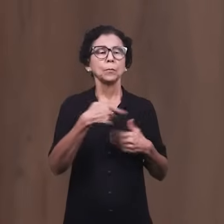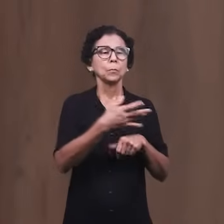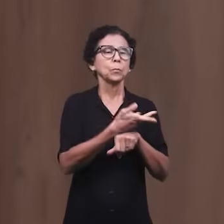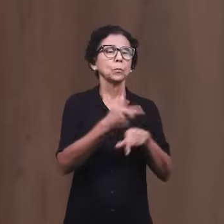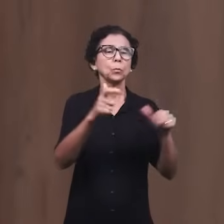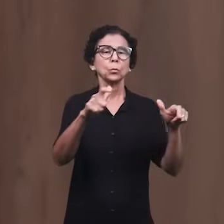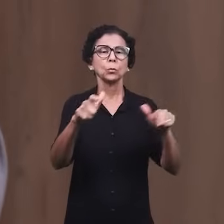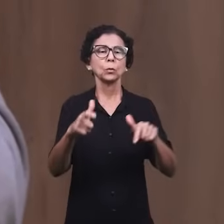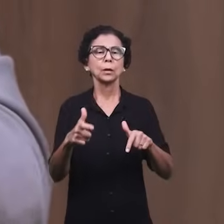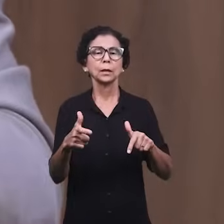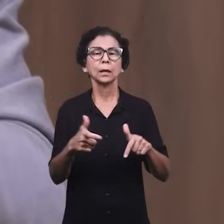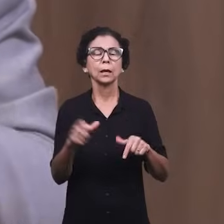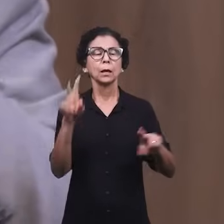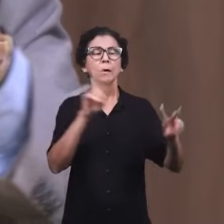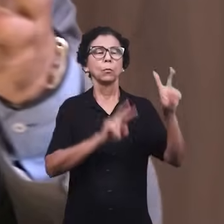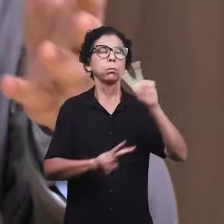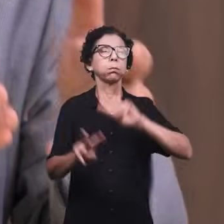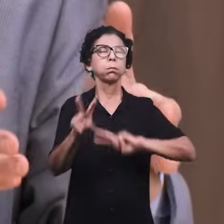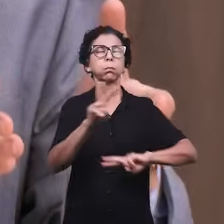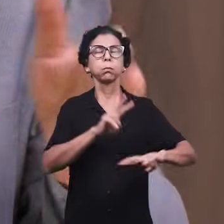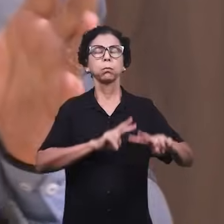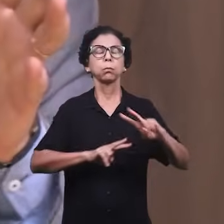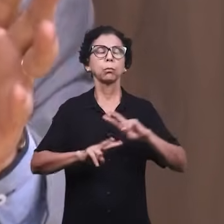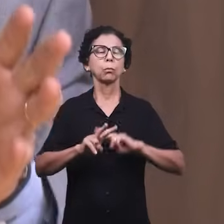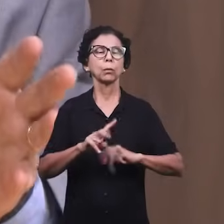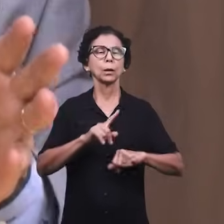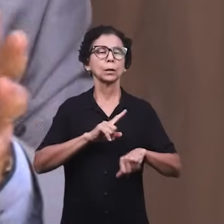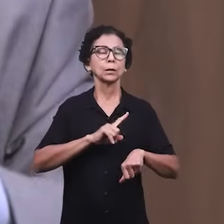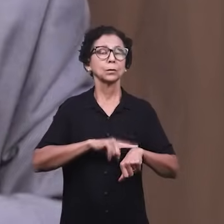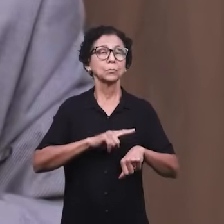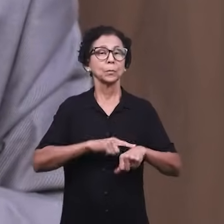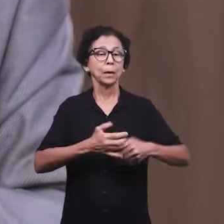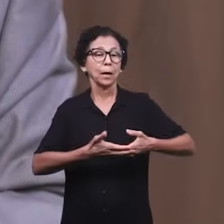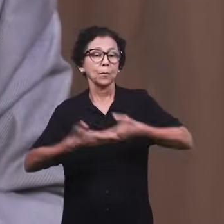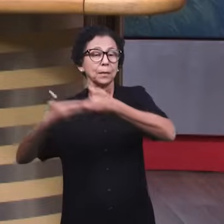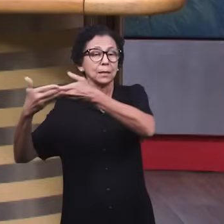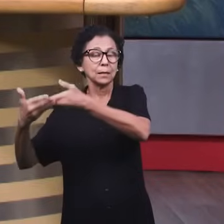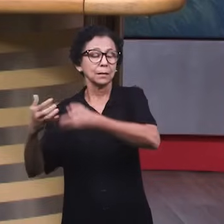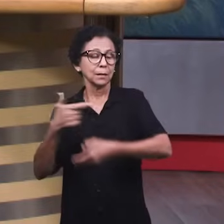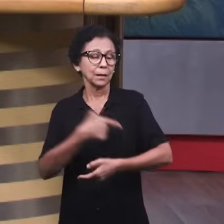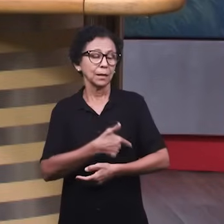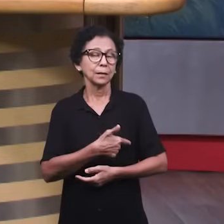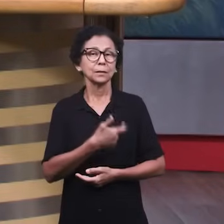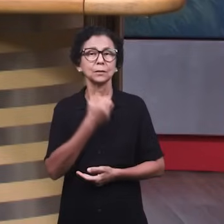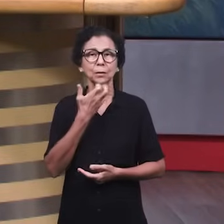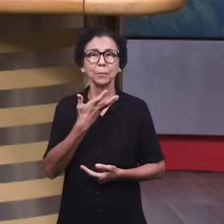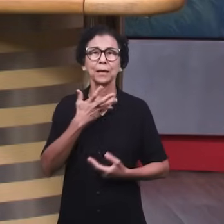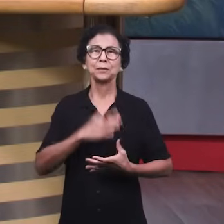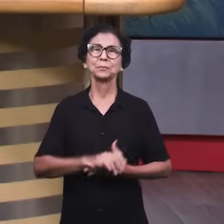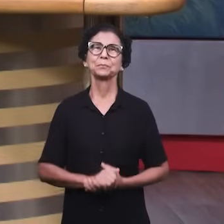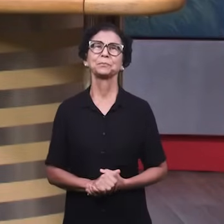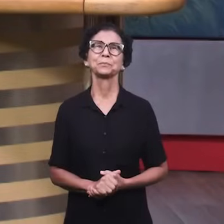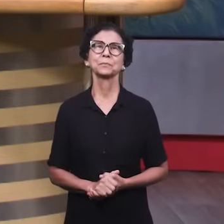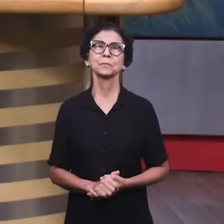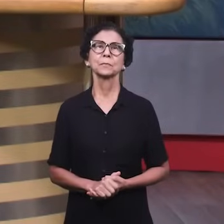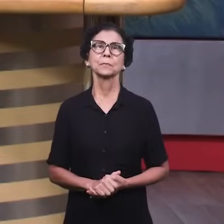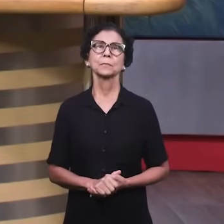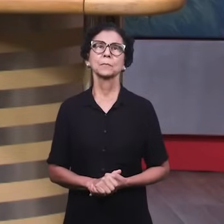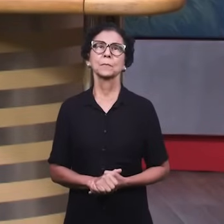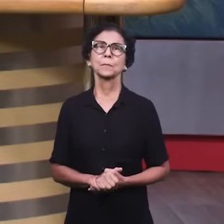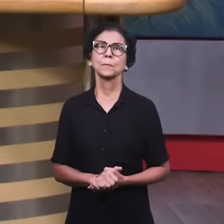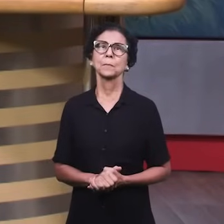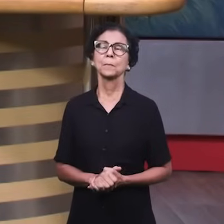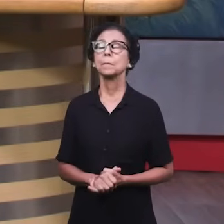lugar mais agradável e tal para que no momento da apresentação a criança esteja bem e esse cuidado é importante são cuidados dien